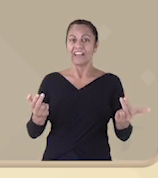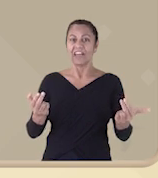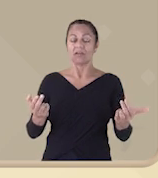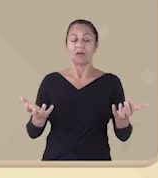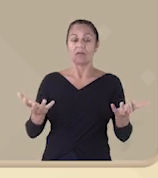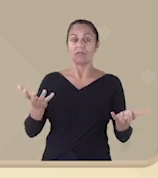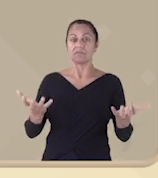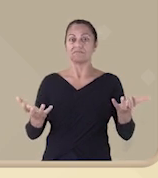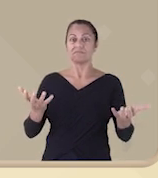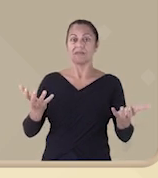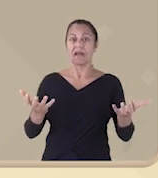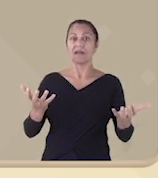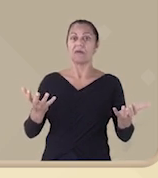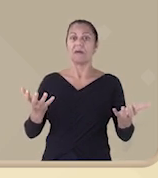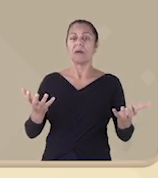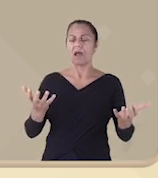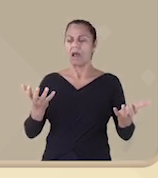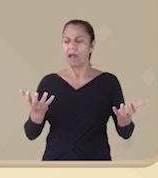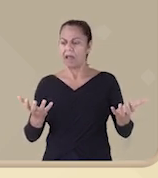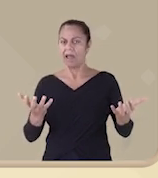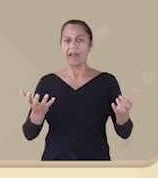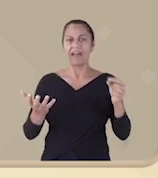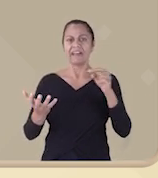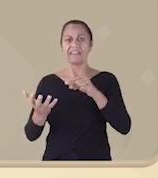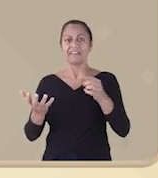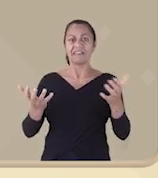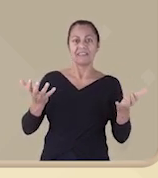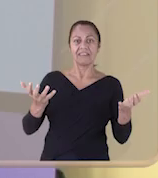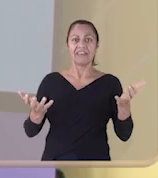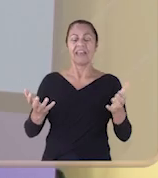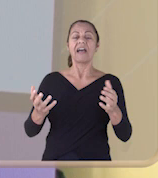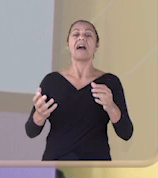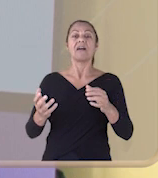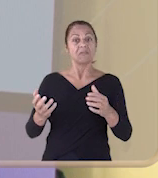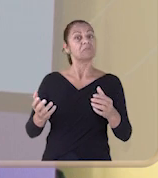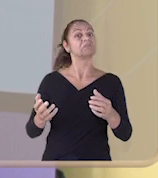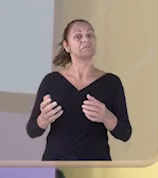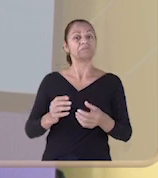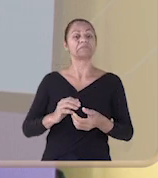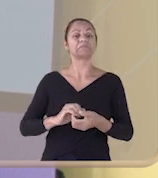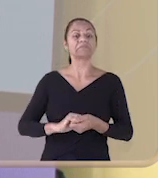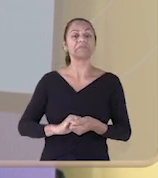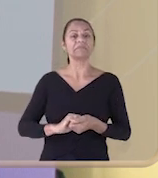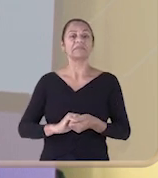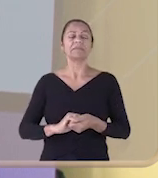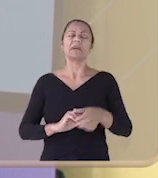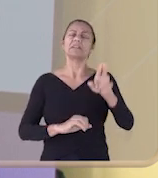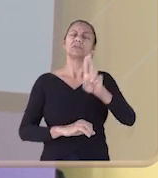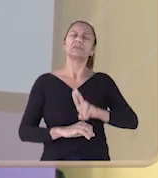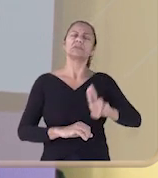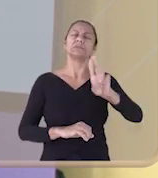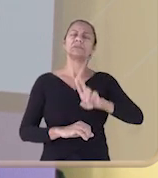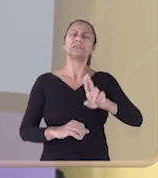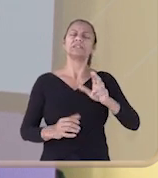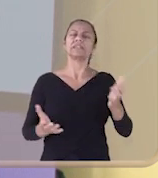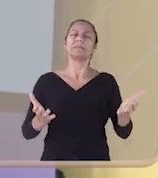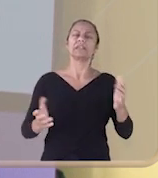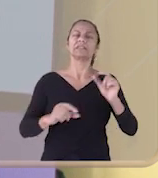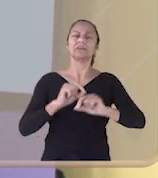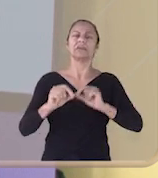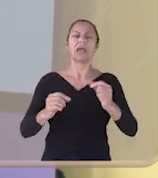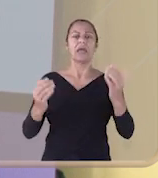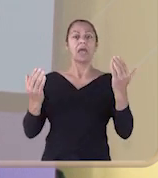é igual ao peso de referência que colocamos. Outra forma interessante de utilizarmos